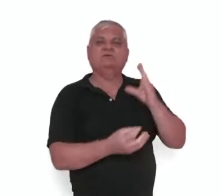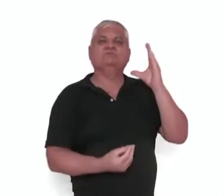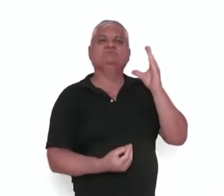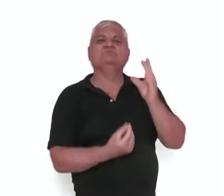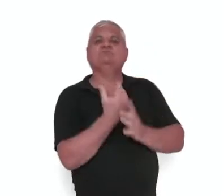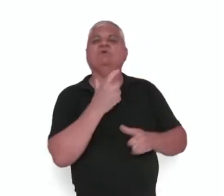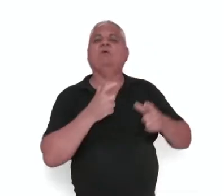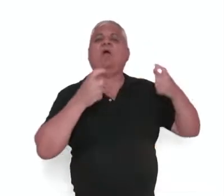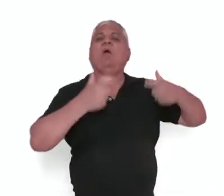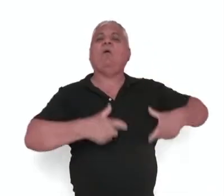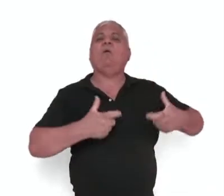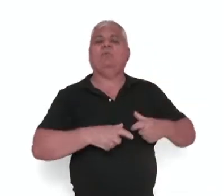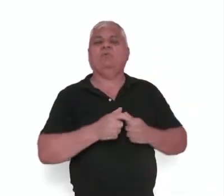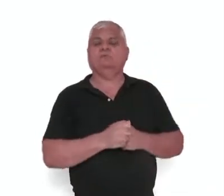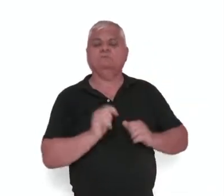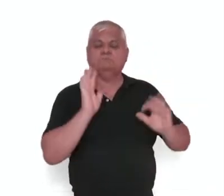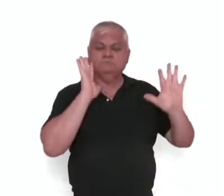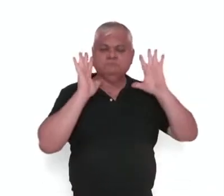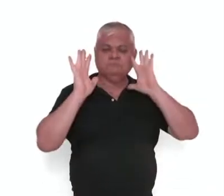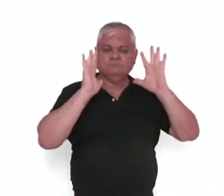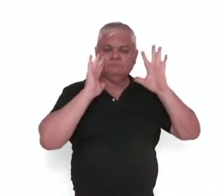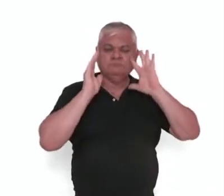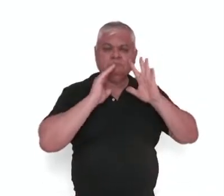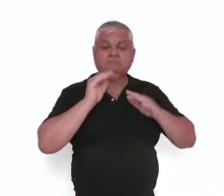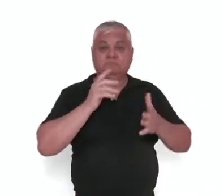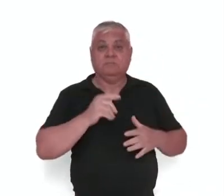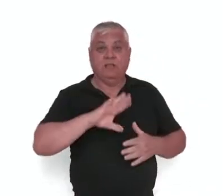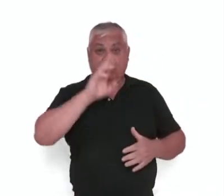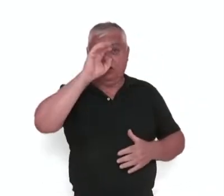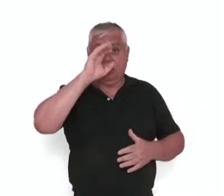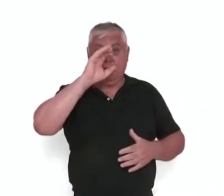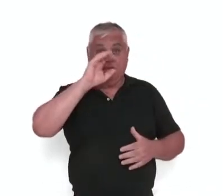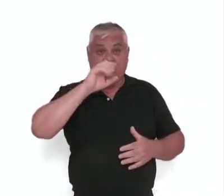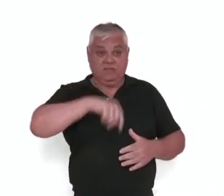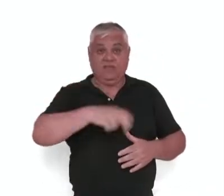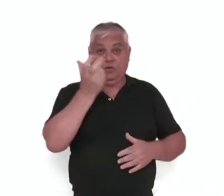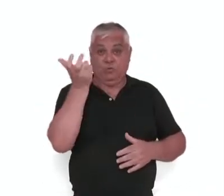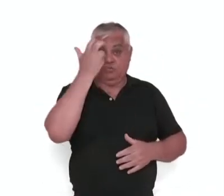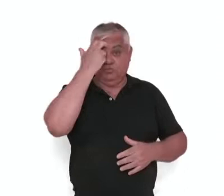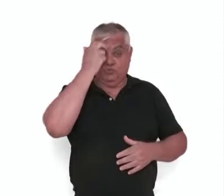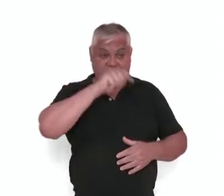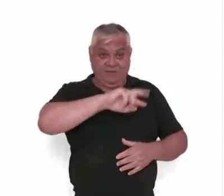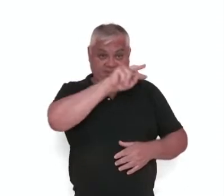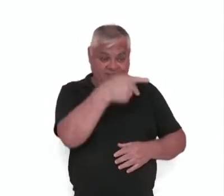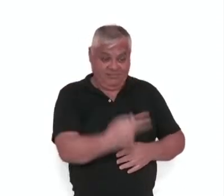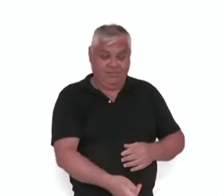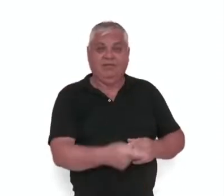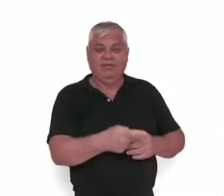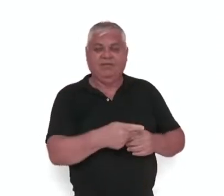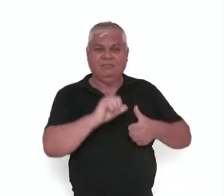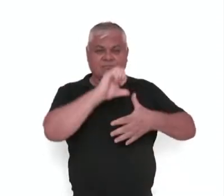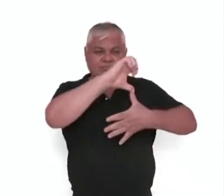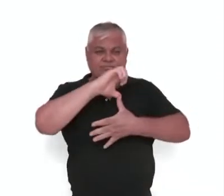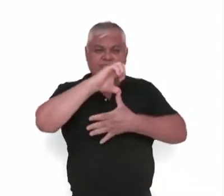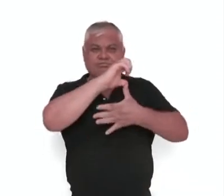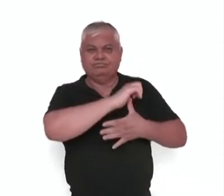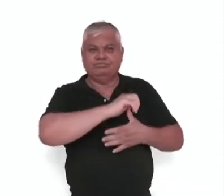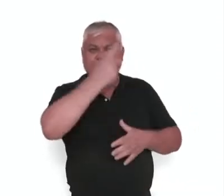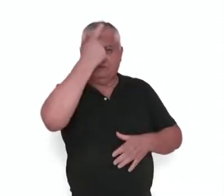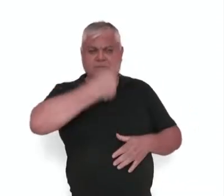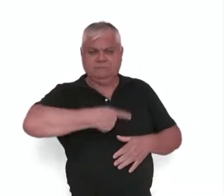da reflexão do quanto a cultura ocidental, principalmente, valoriza excessivamente o individualismo